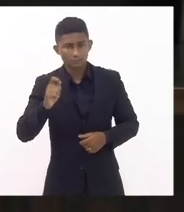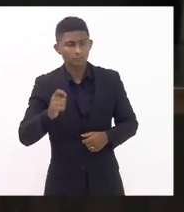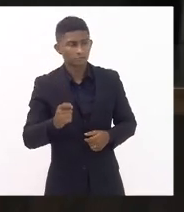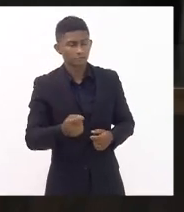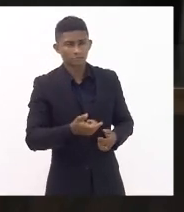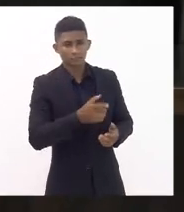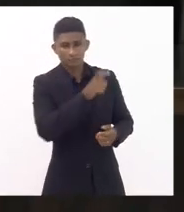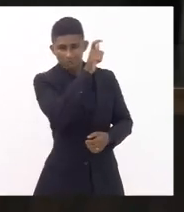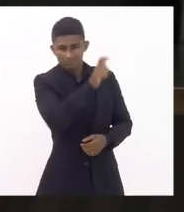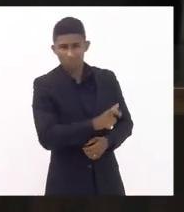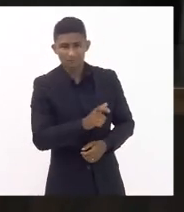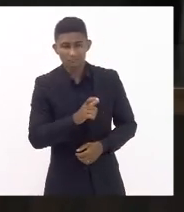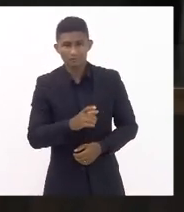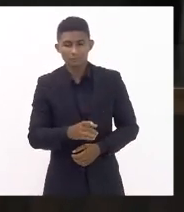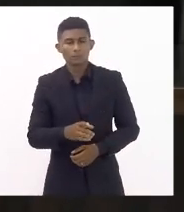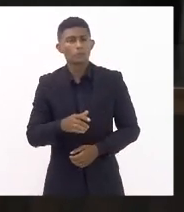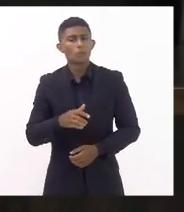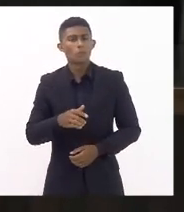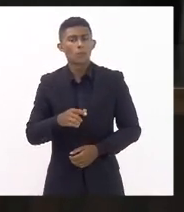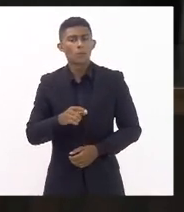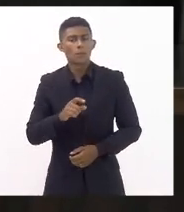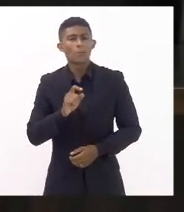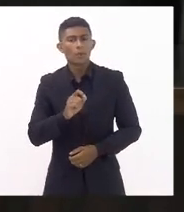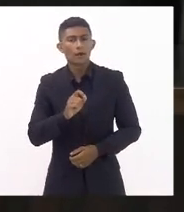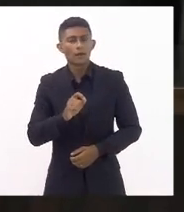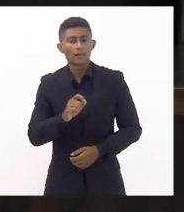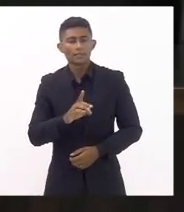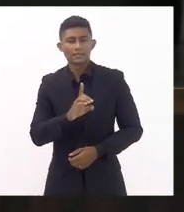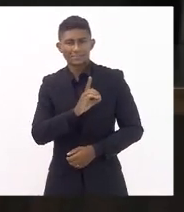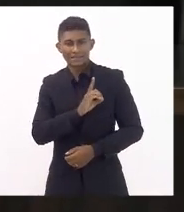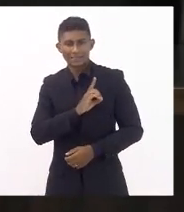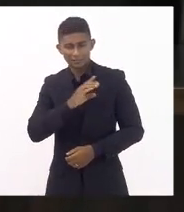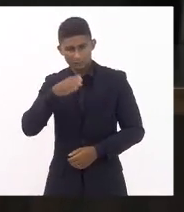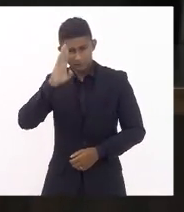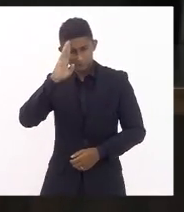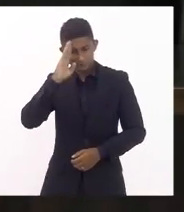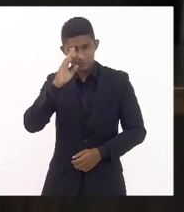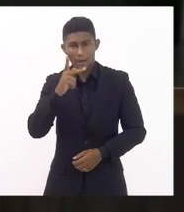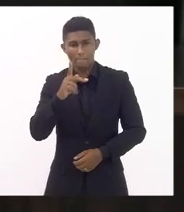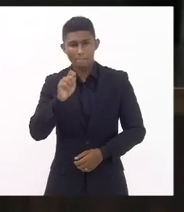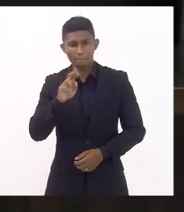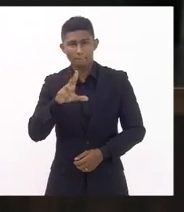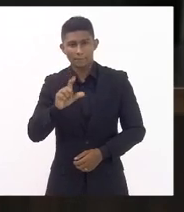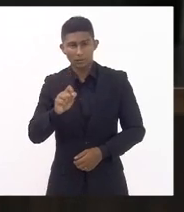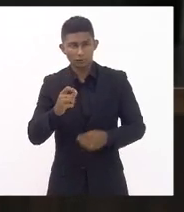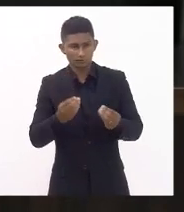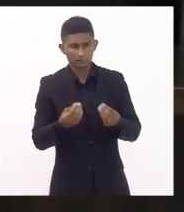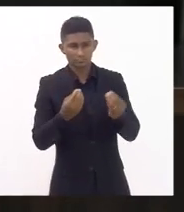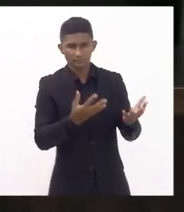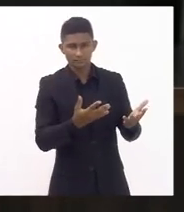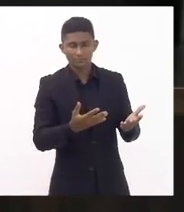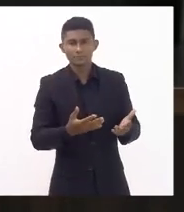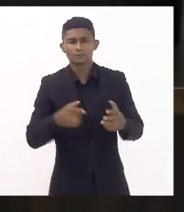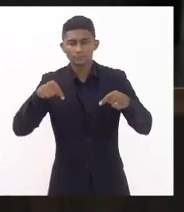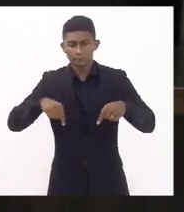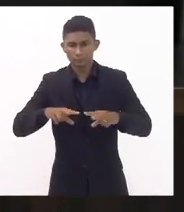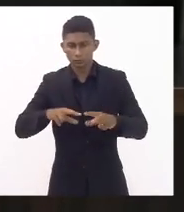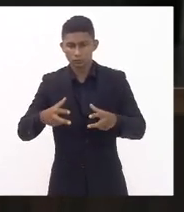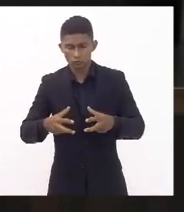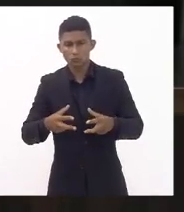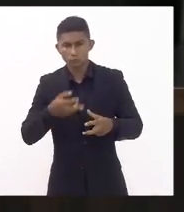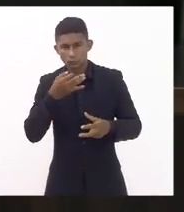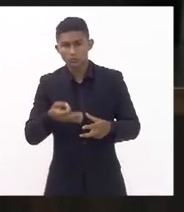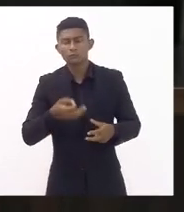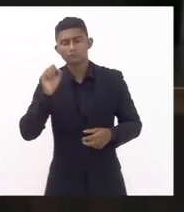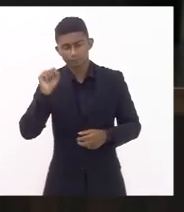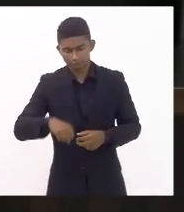diploma, à delegada da Polícia Federal, Paula Maria Reis de Albuquerque. Parecida à Comissão de Normas Internas e Proporções Externas, favorável,